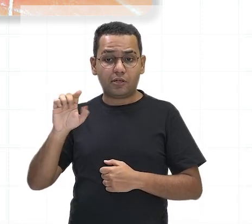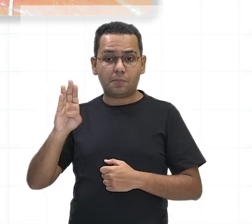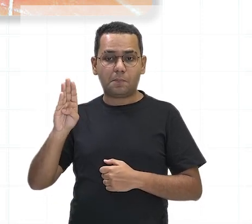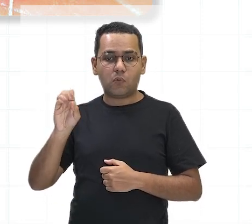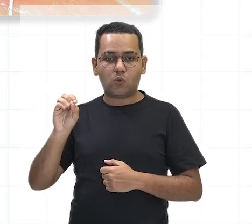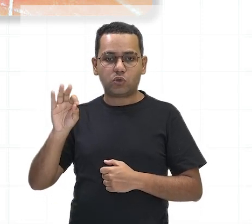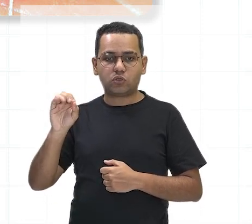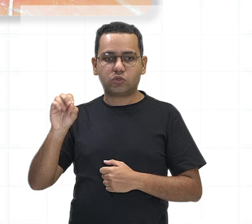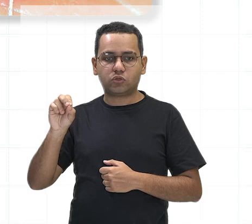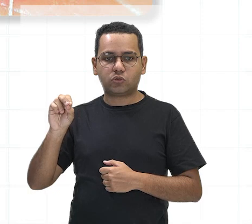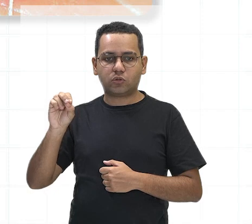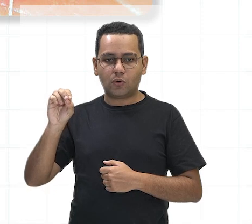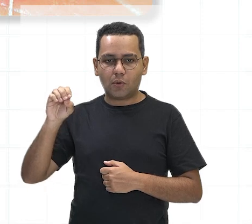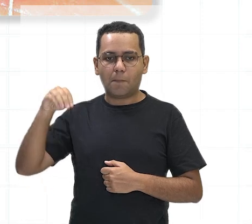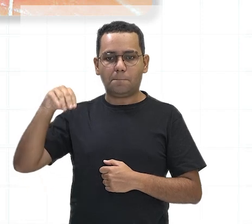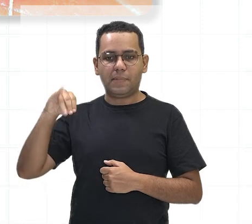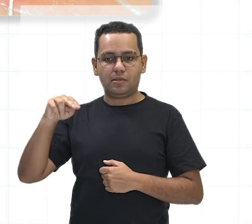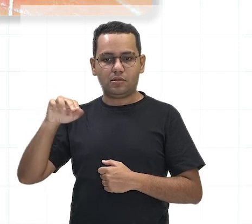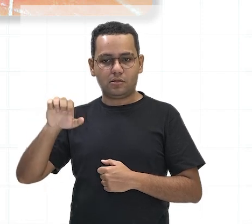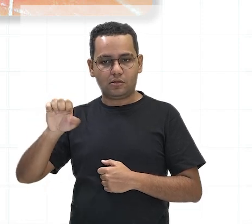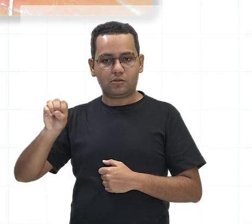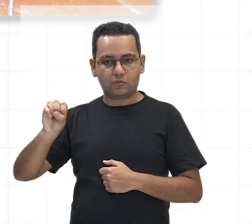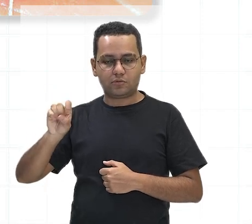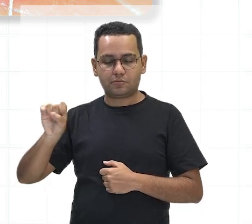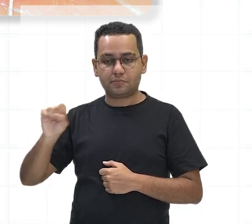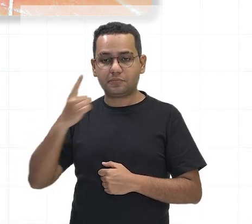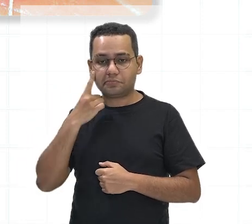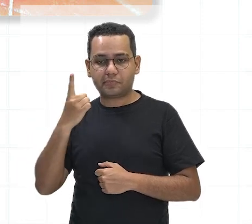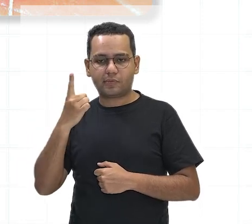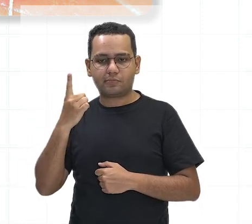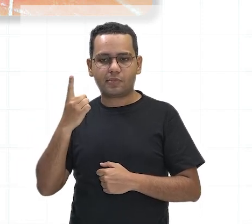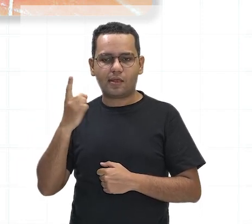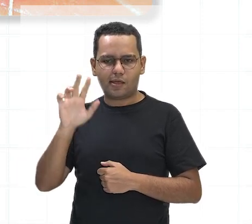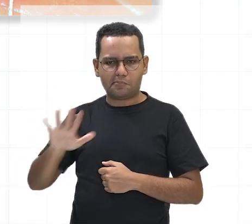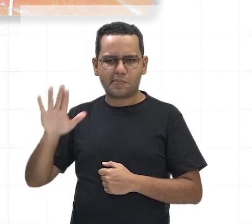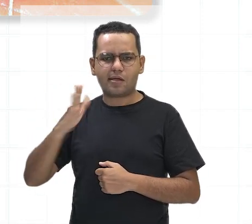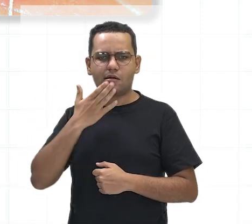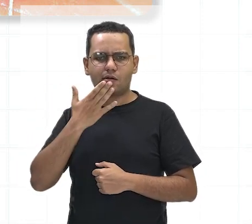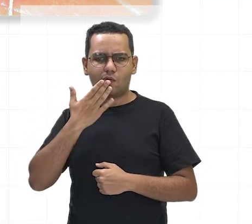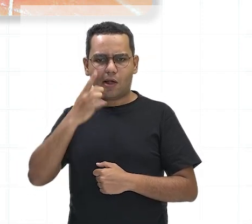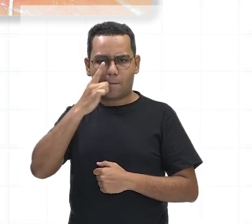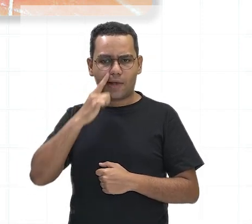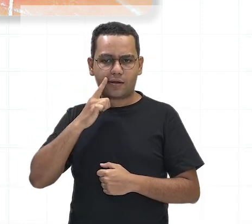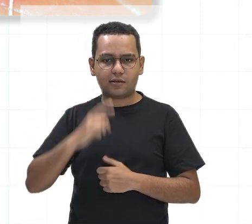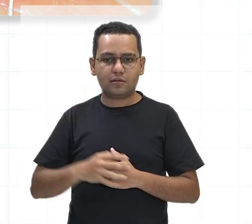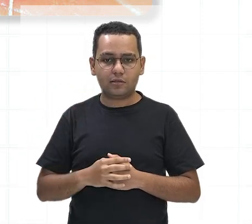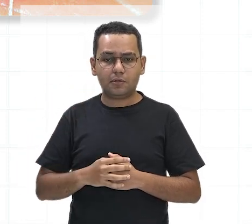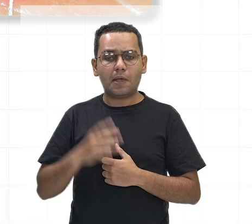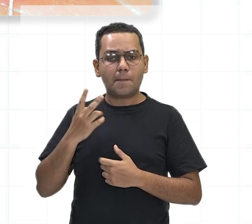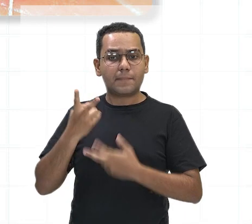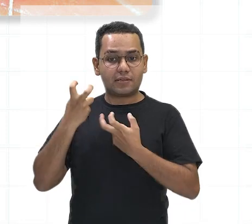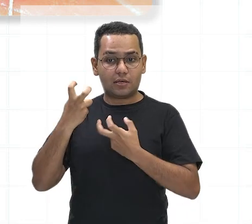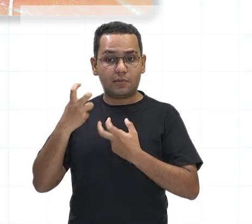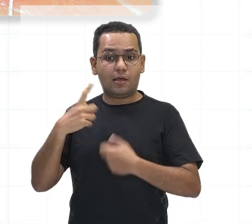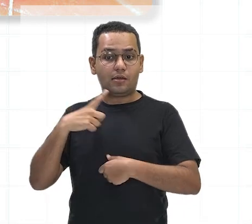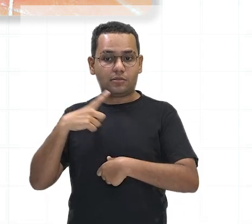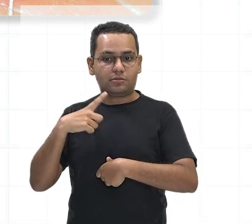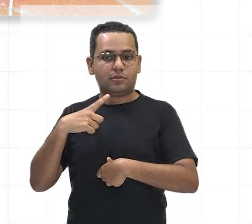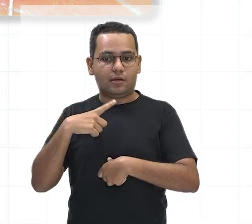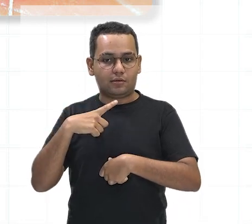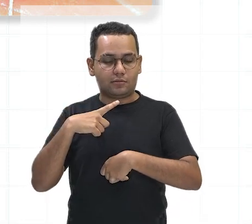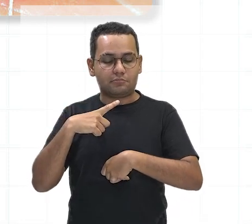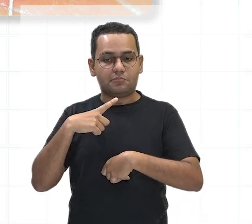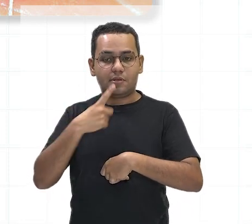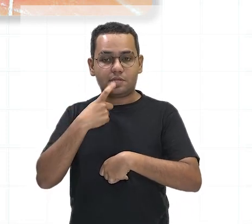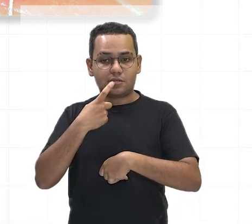está observando aí na nossa imagem, tem essa coloração mais amarelada, e aí você visualiza que ele já está cheio de sangue, né?